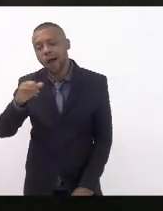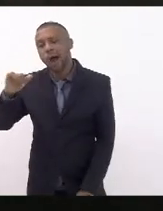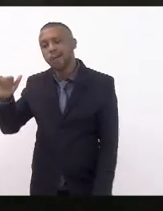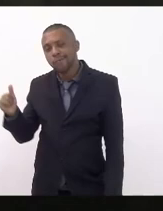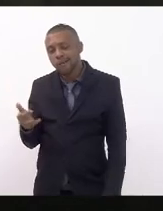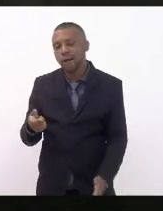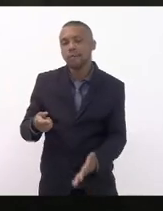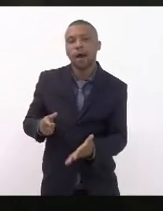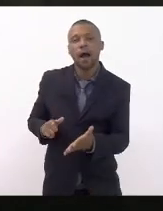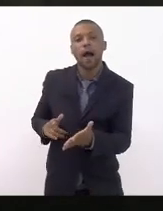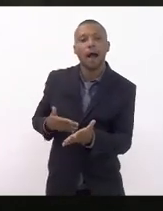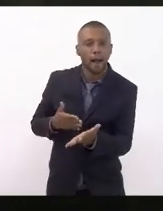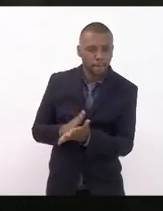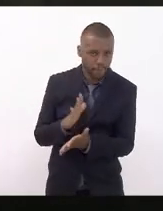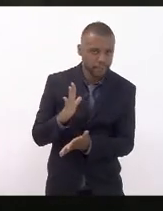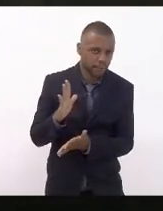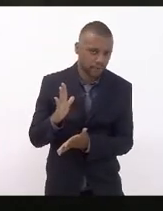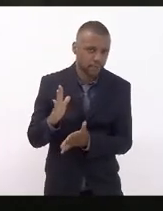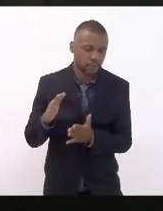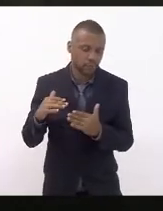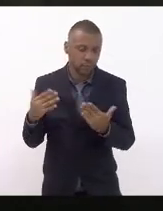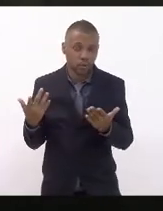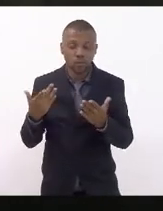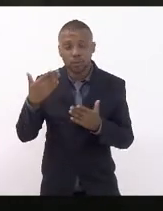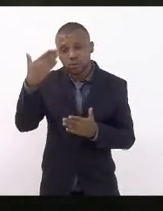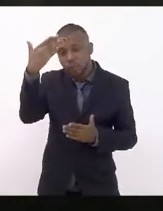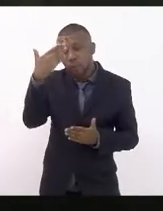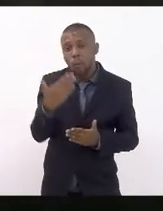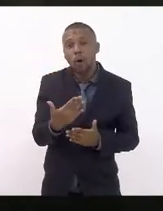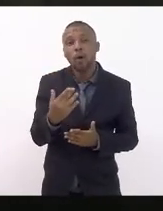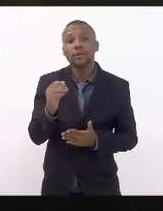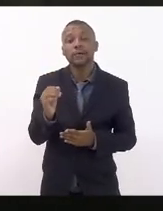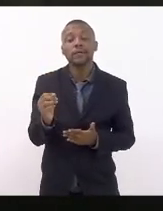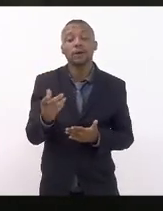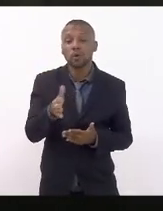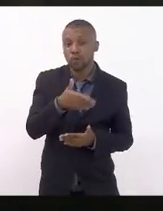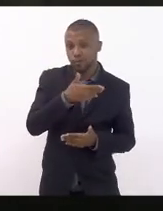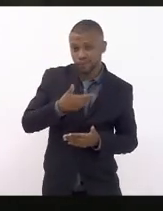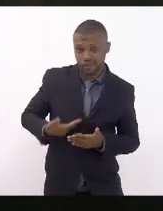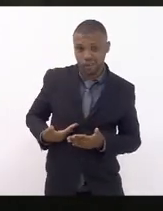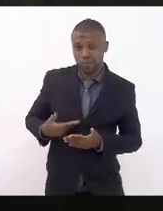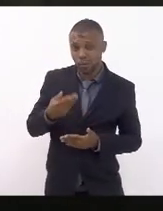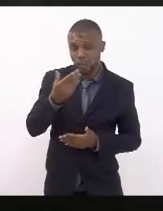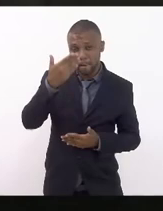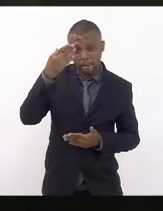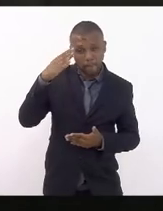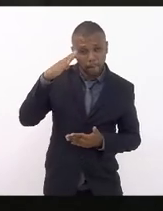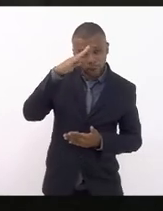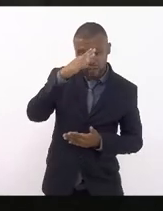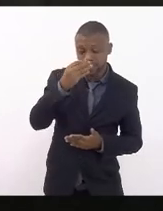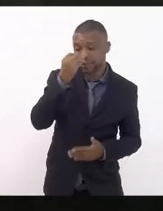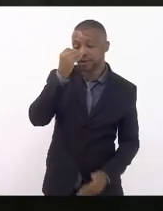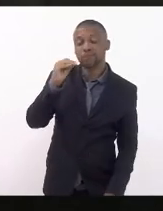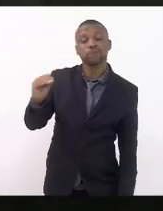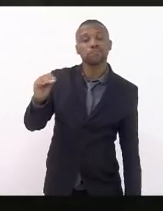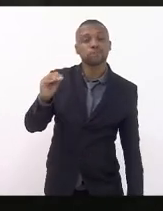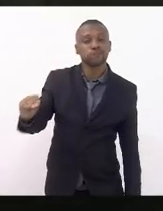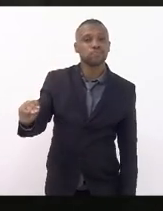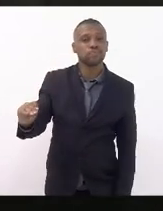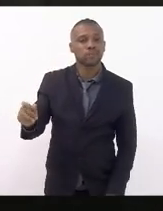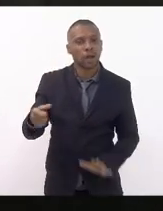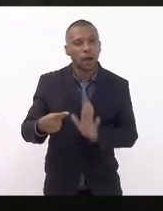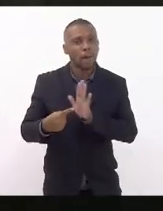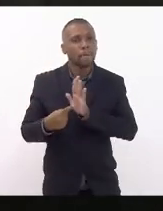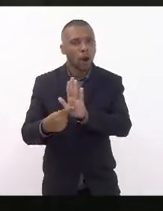aprovar. Então, isso mostra o descaso desse governo, mostra que é necessário que